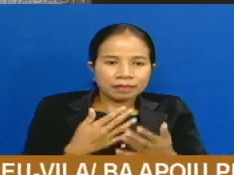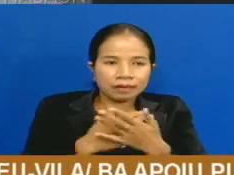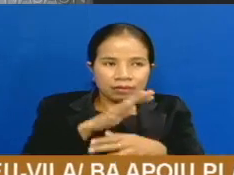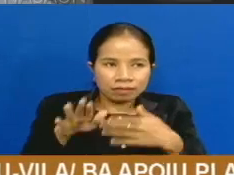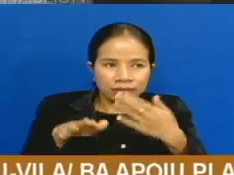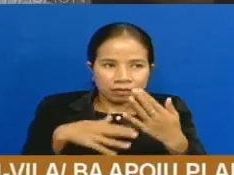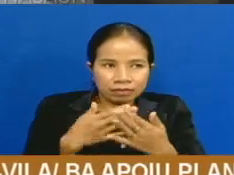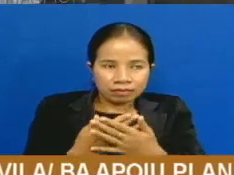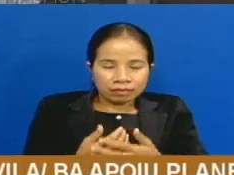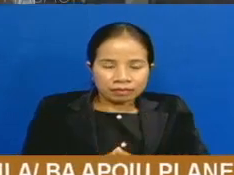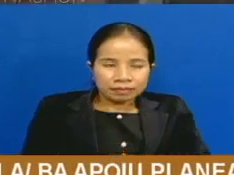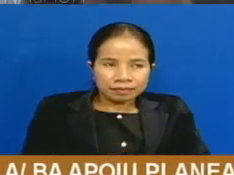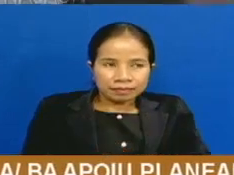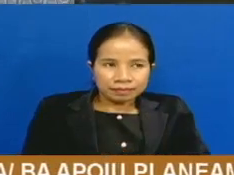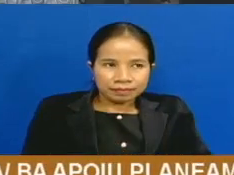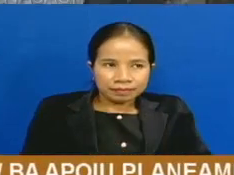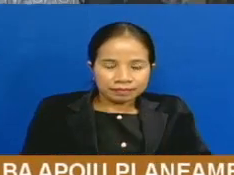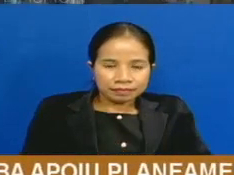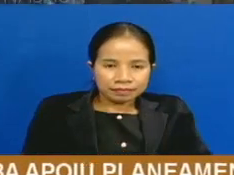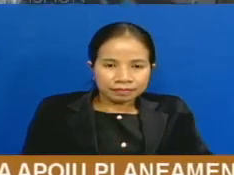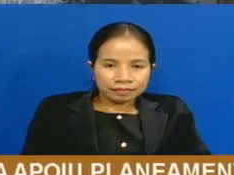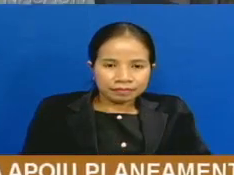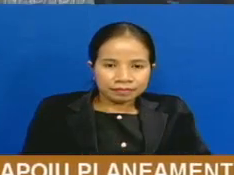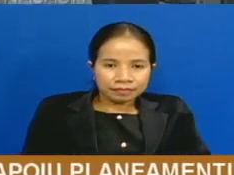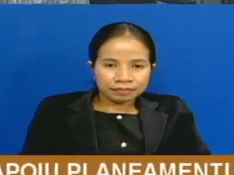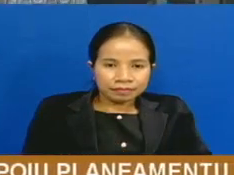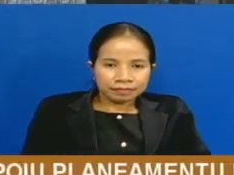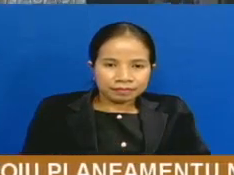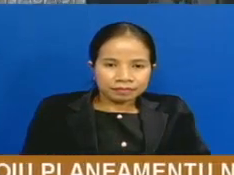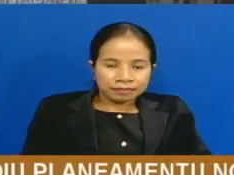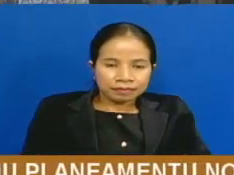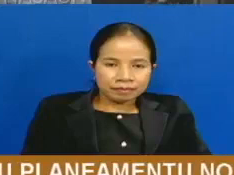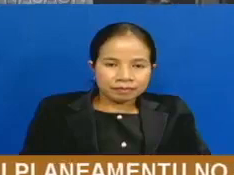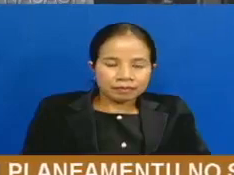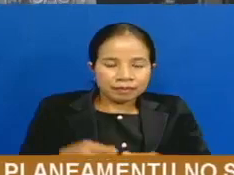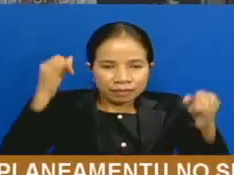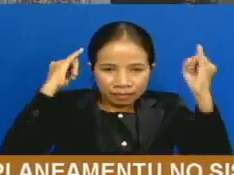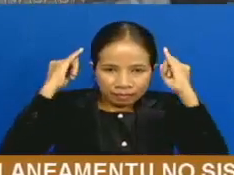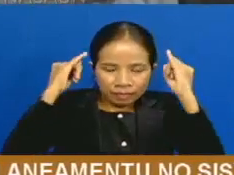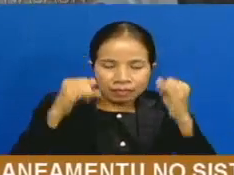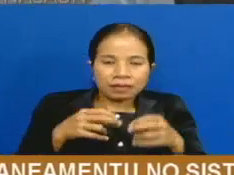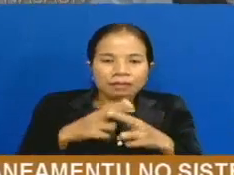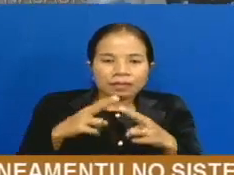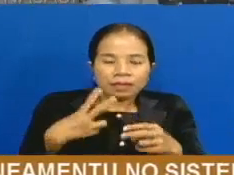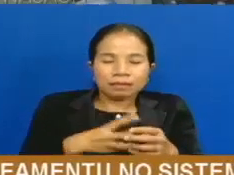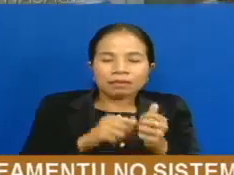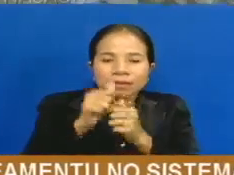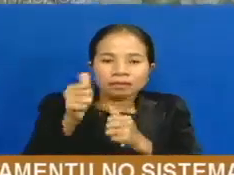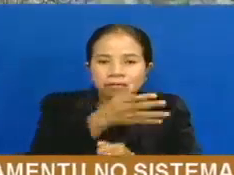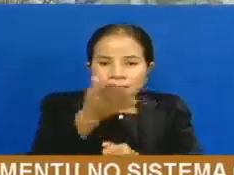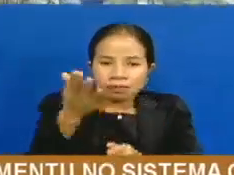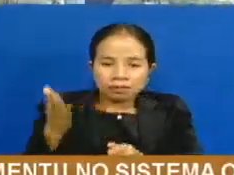no telespetadores radio no televisão Timor-Leste dan emak informasaun badak ami relata baita